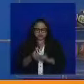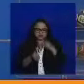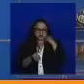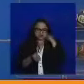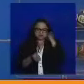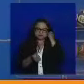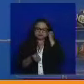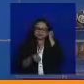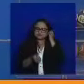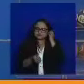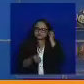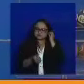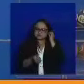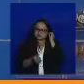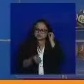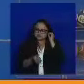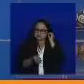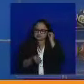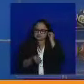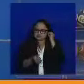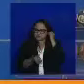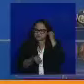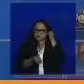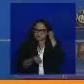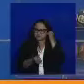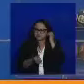Rosa, 56.